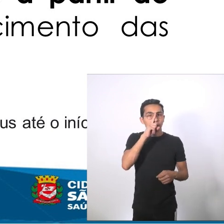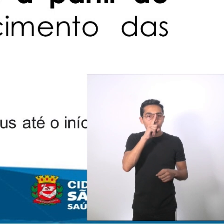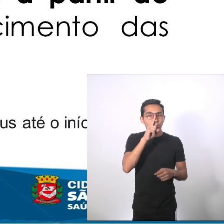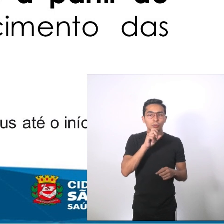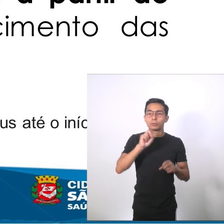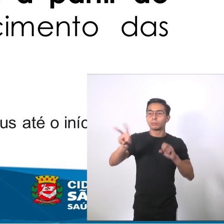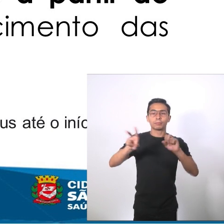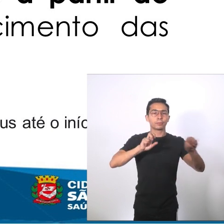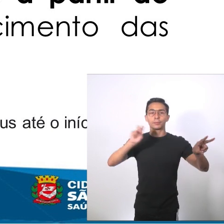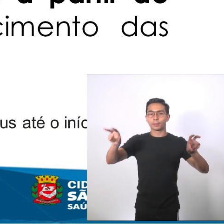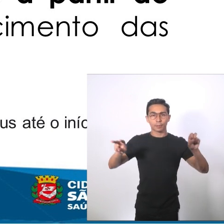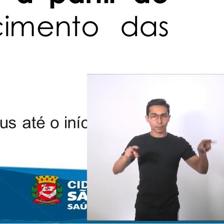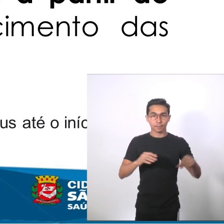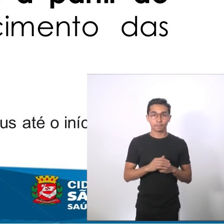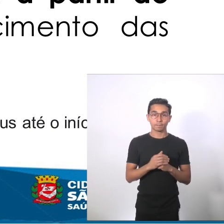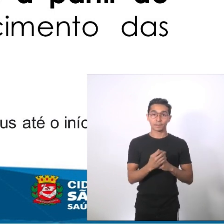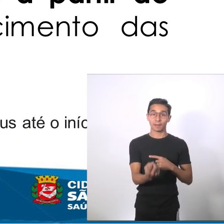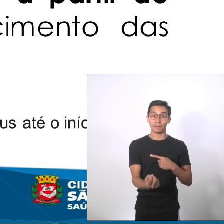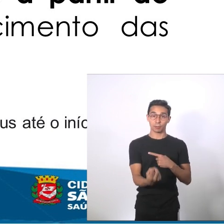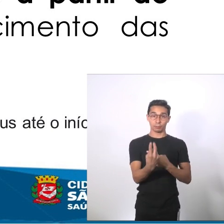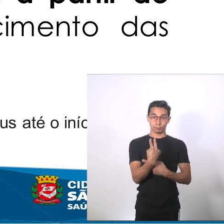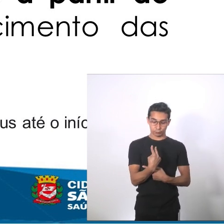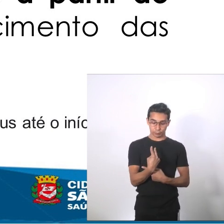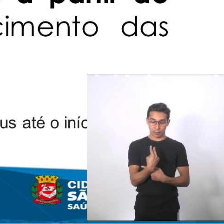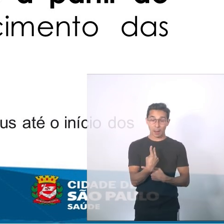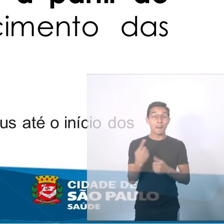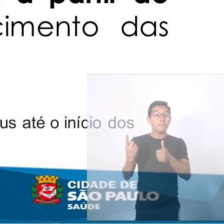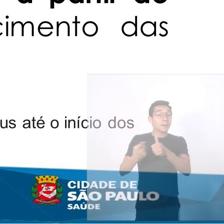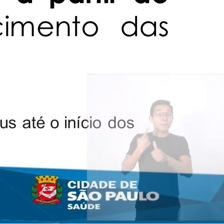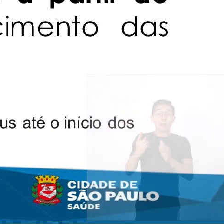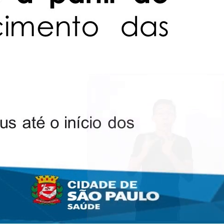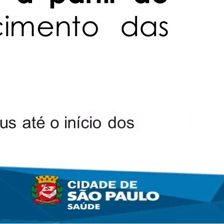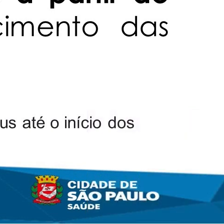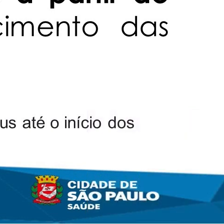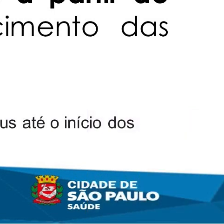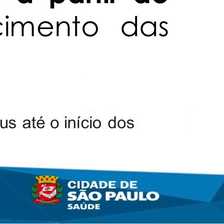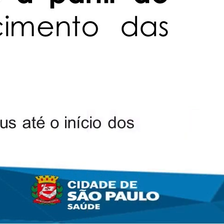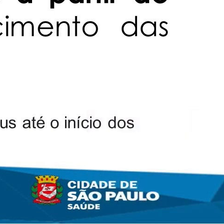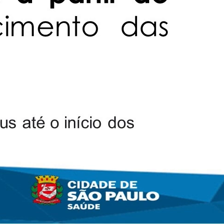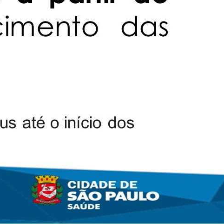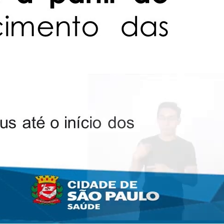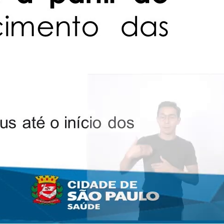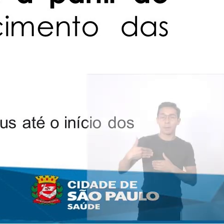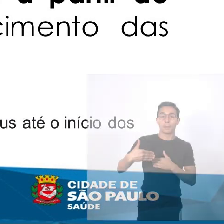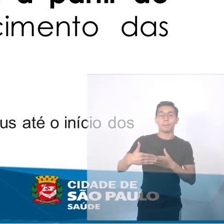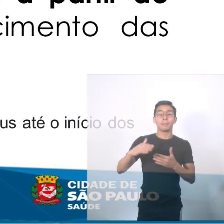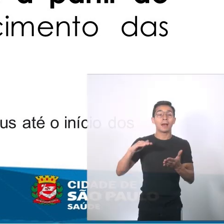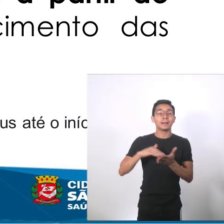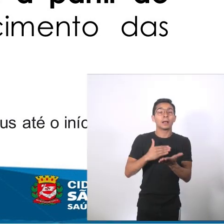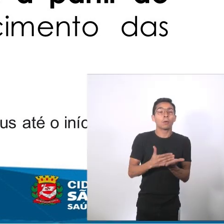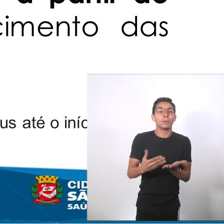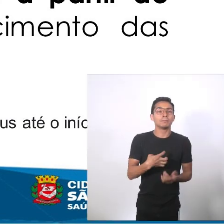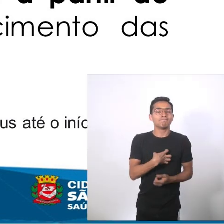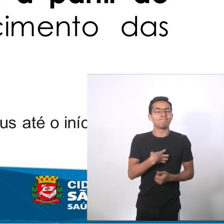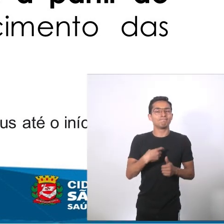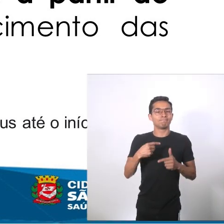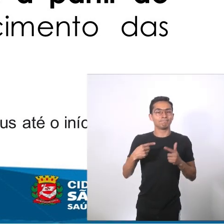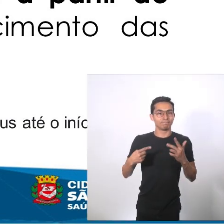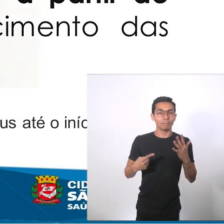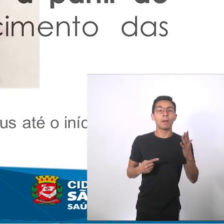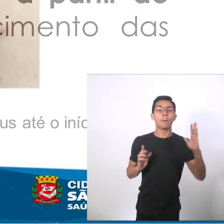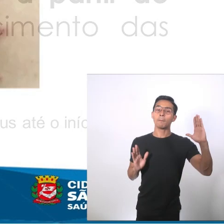é o intervalo entre a data do primeiro contato com o vírus até o início dos sintomas da